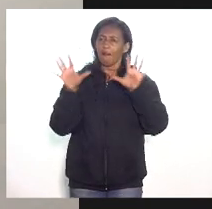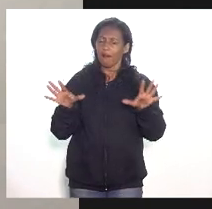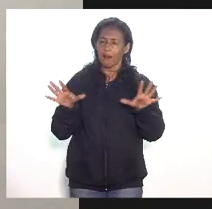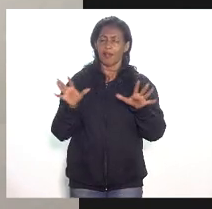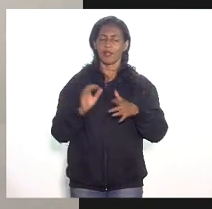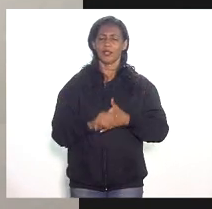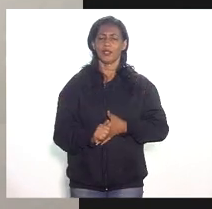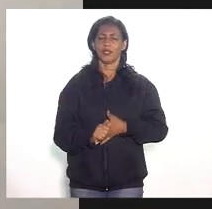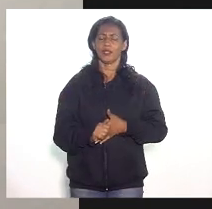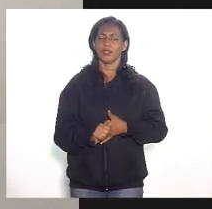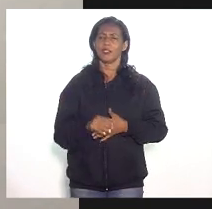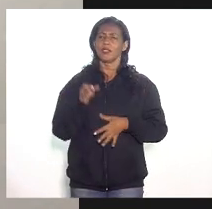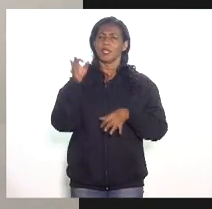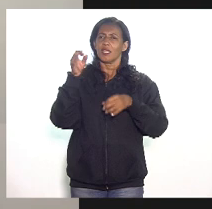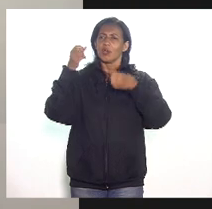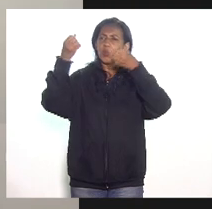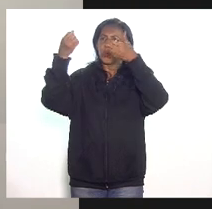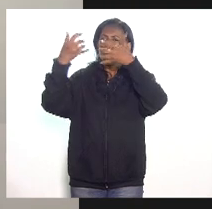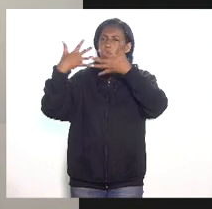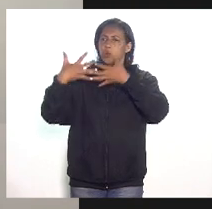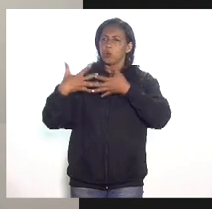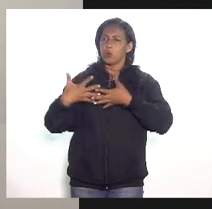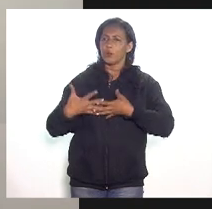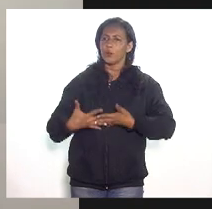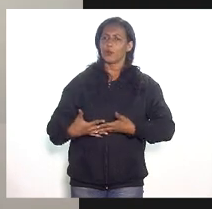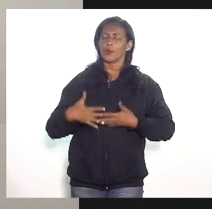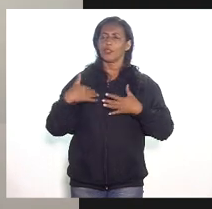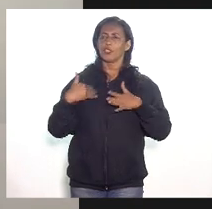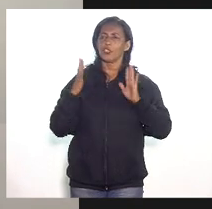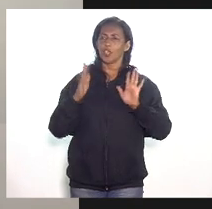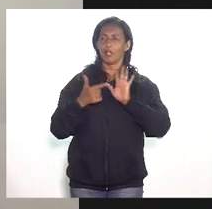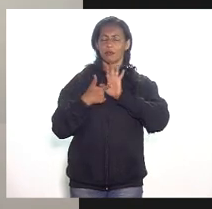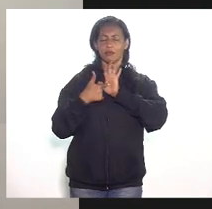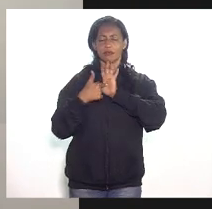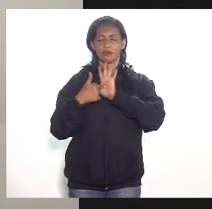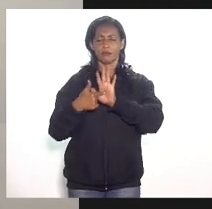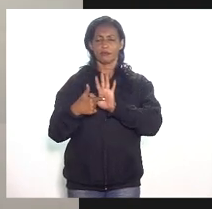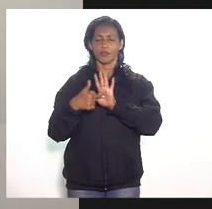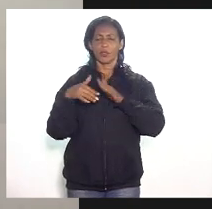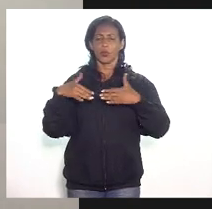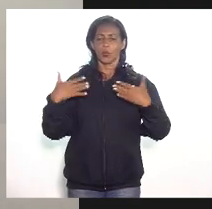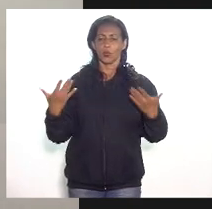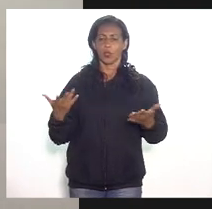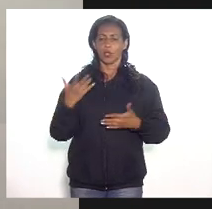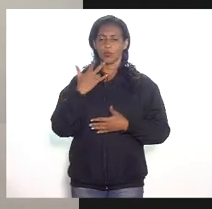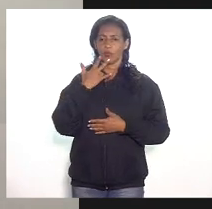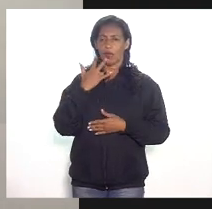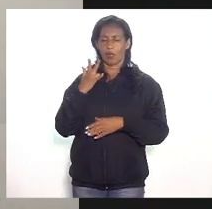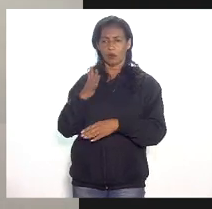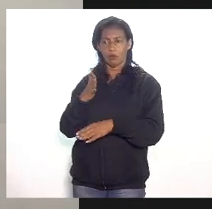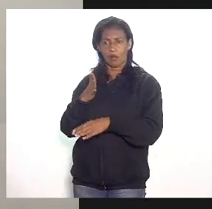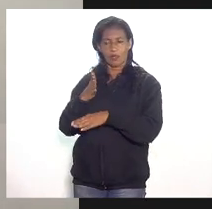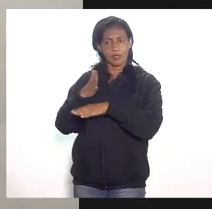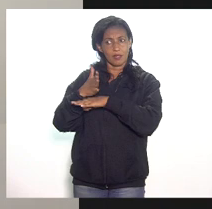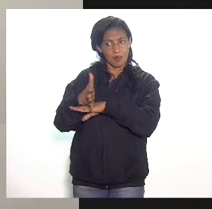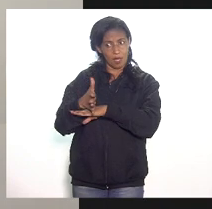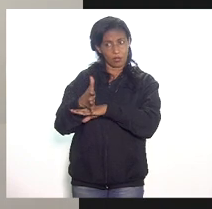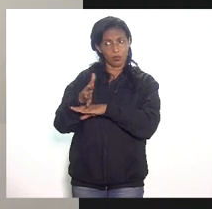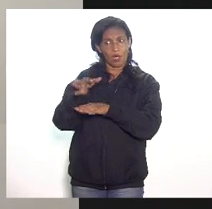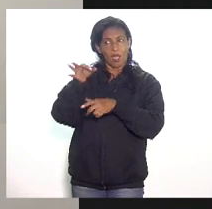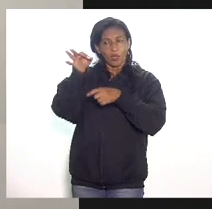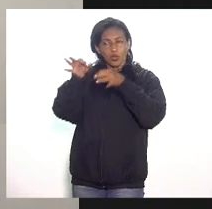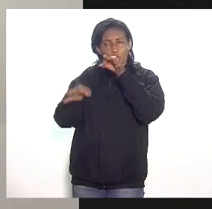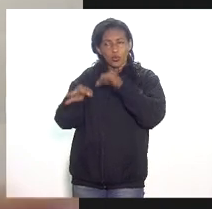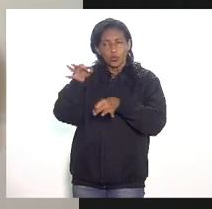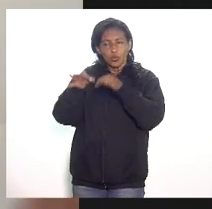nas justificativas que foram apresentadas quando fala o acesso abusivo à justiça ofende